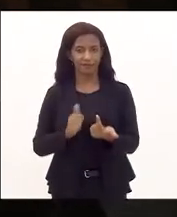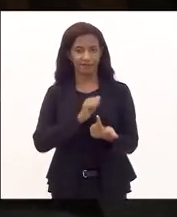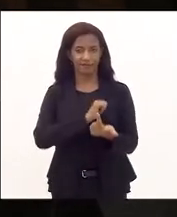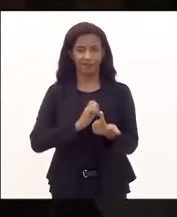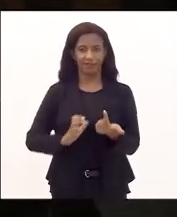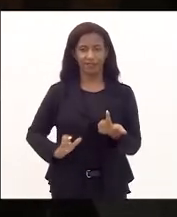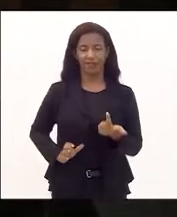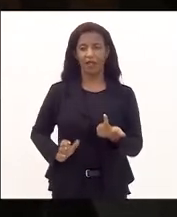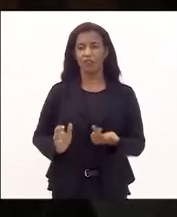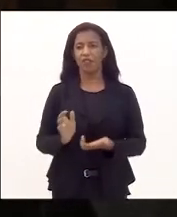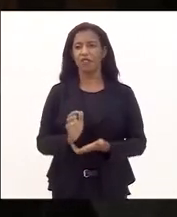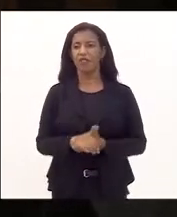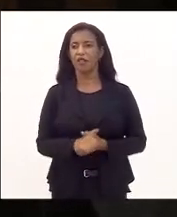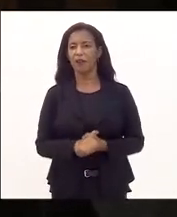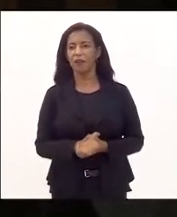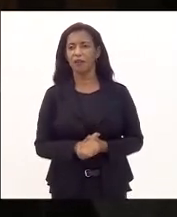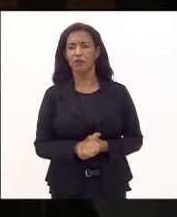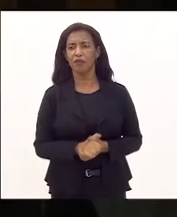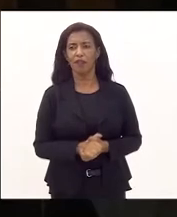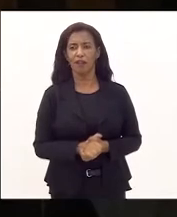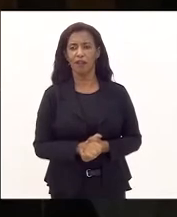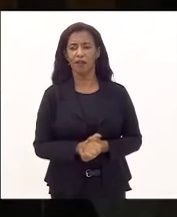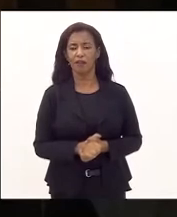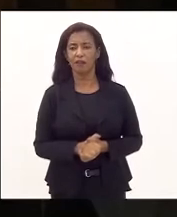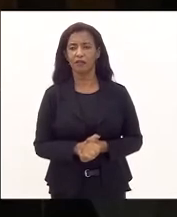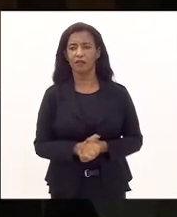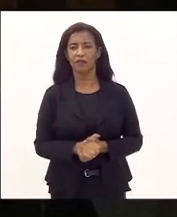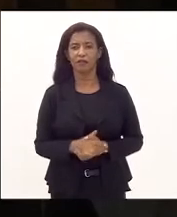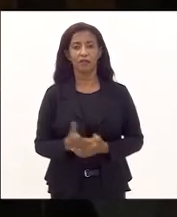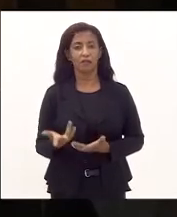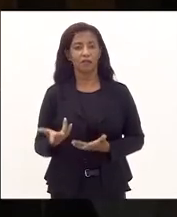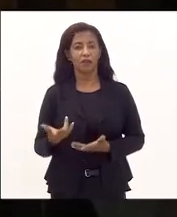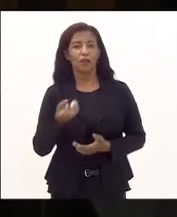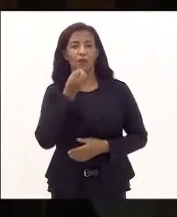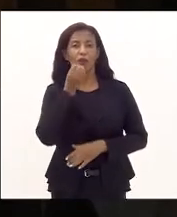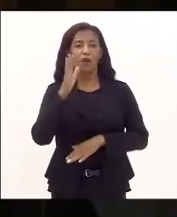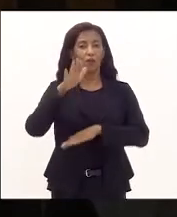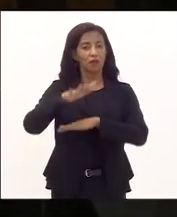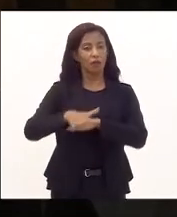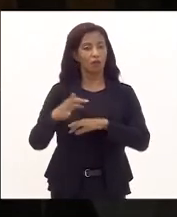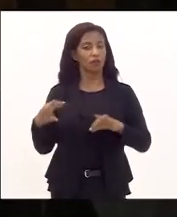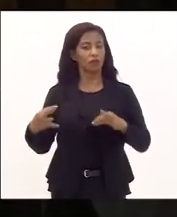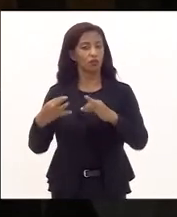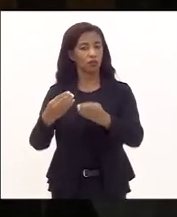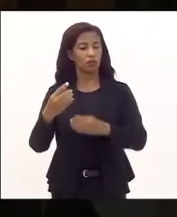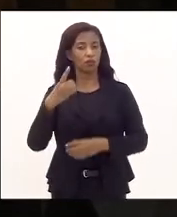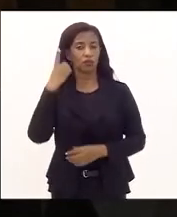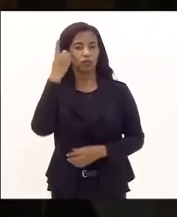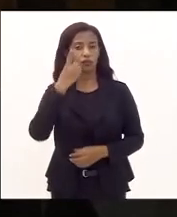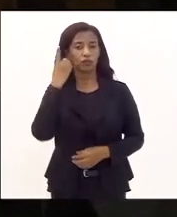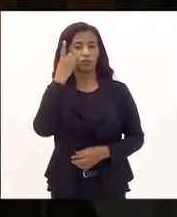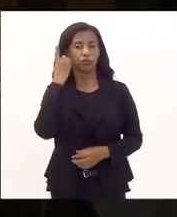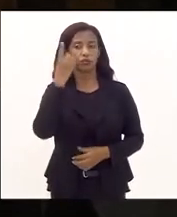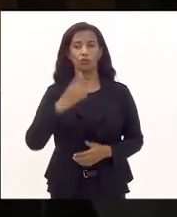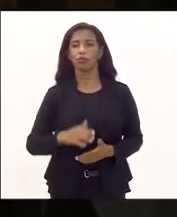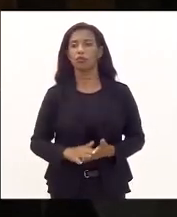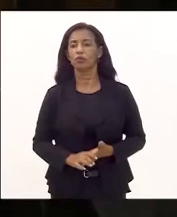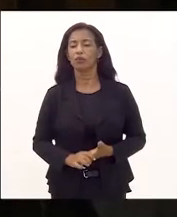André Siciliano. Tá, nosso presidente. Boa tarde a todos os deputados e deputadas.